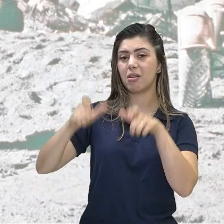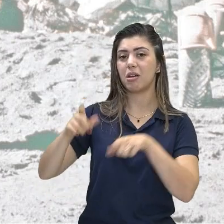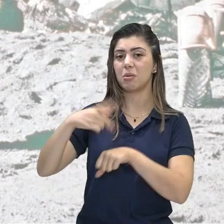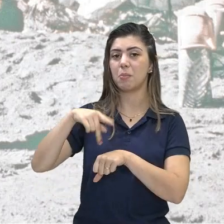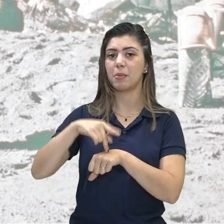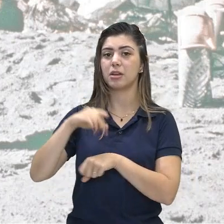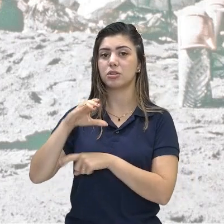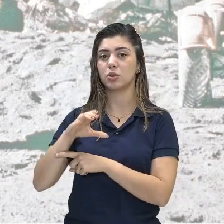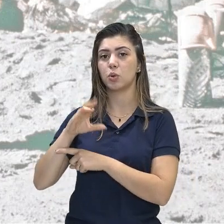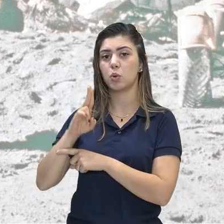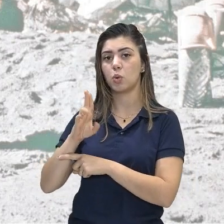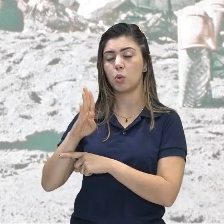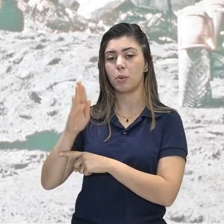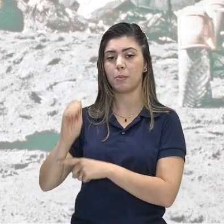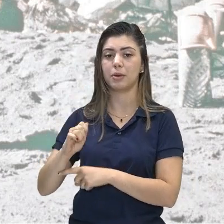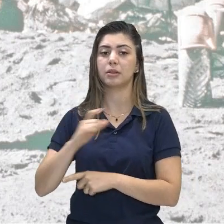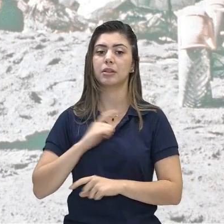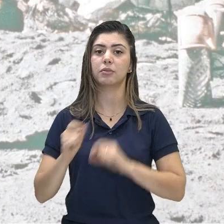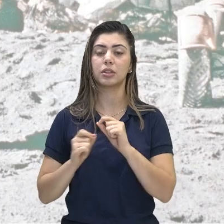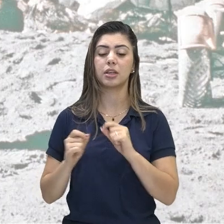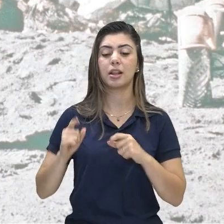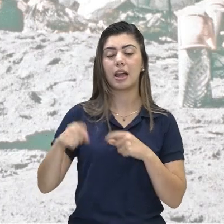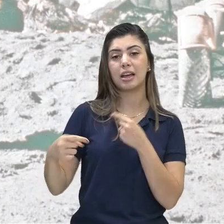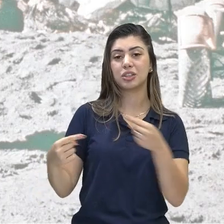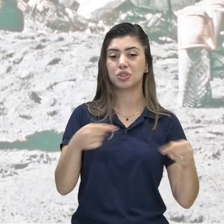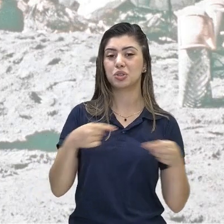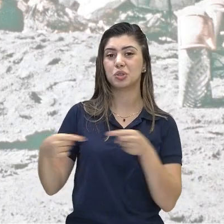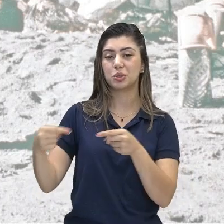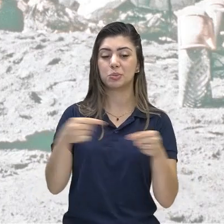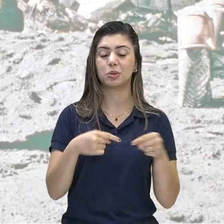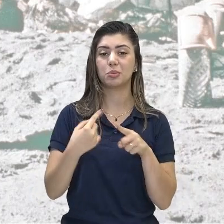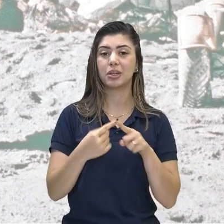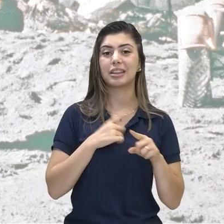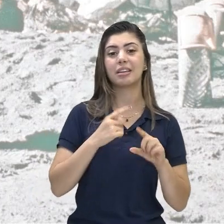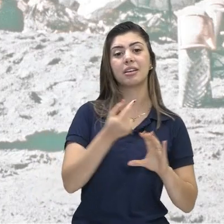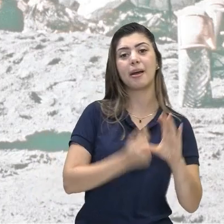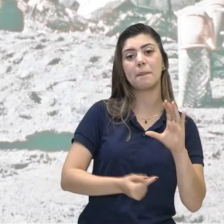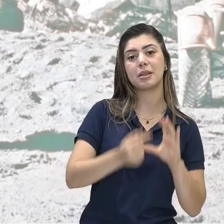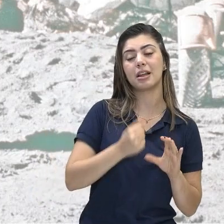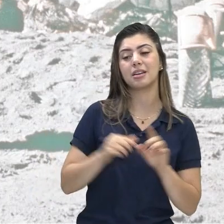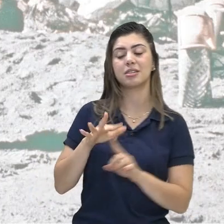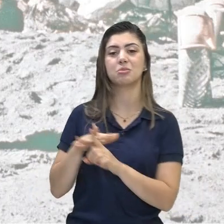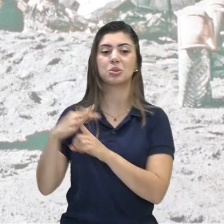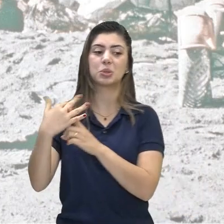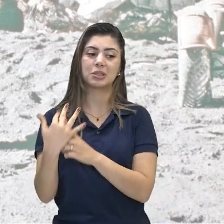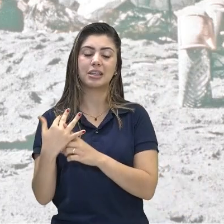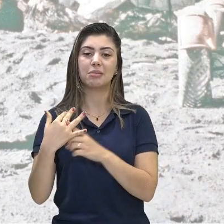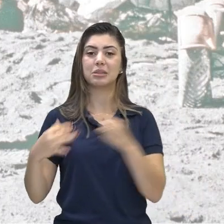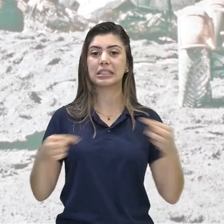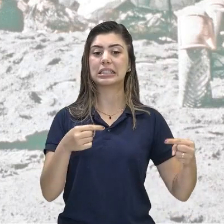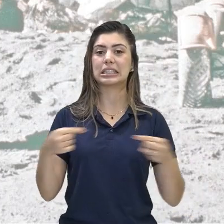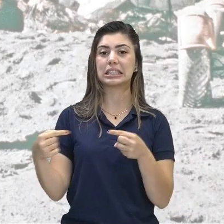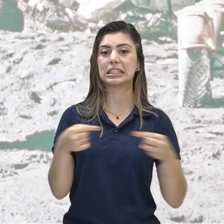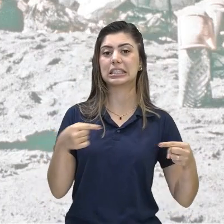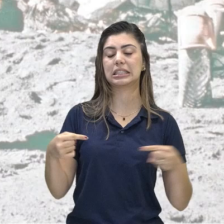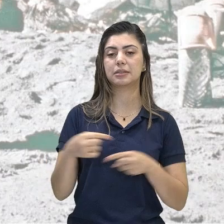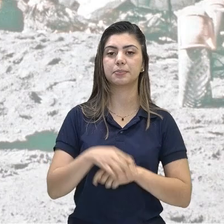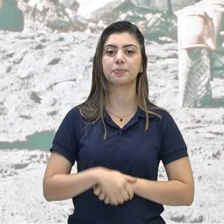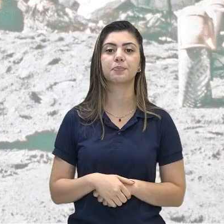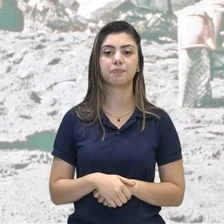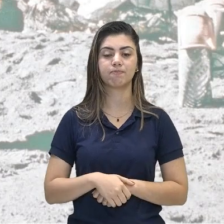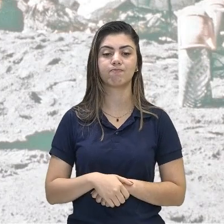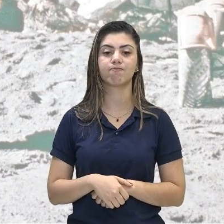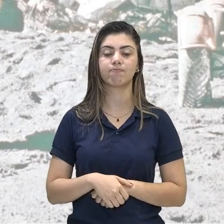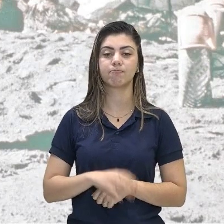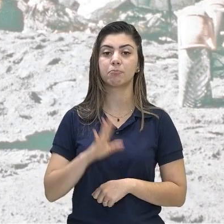disputa ideológica e geopolítica entre o sistema capitalista e o sistema socialista. Mas, em muitos